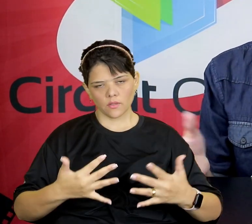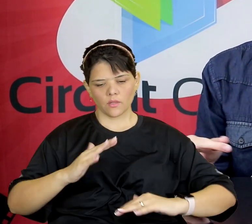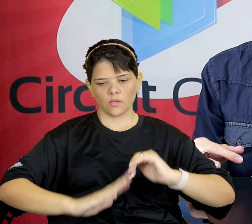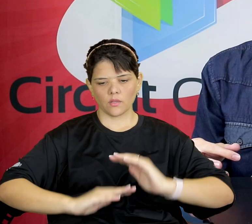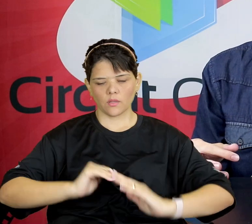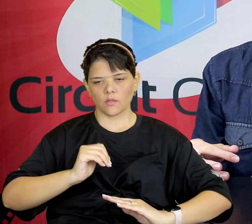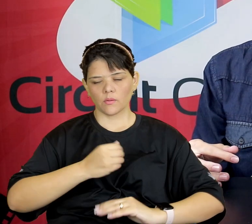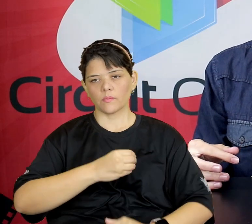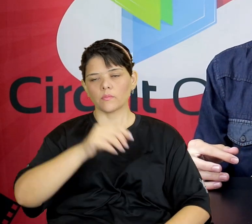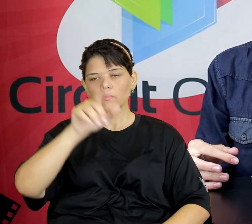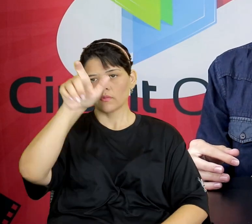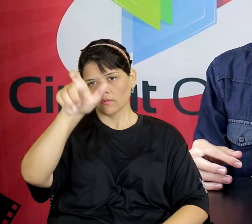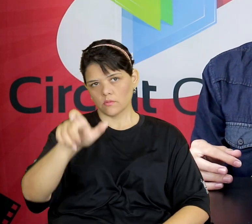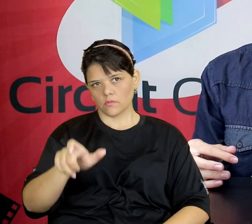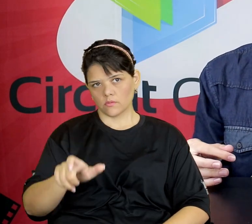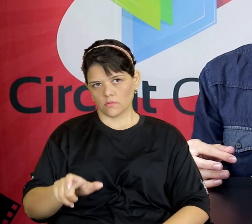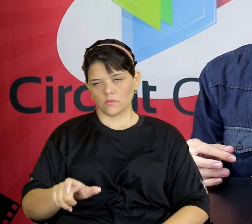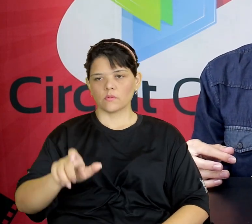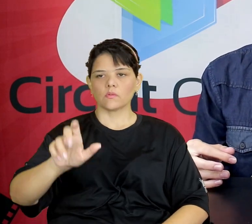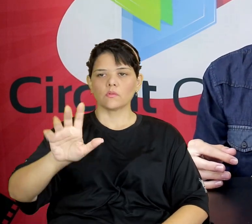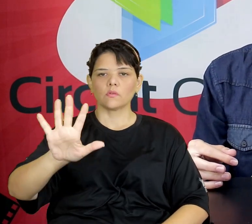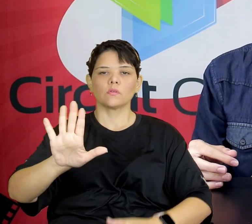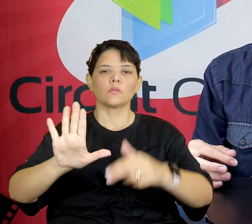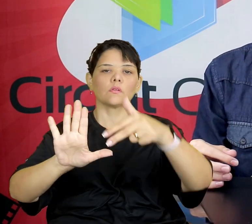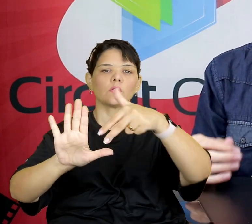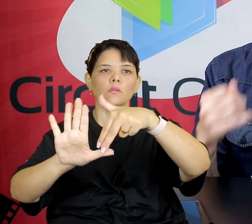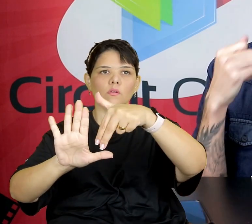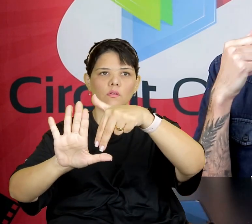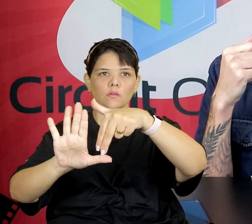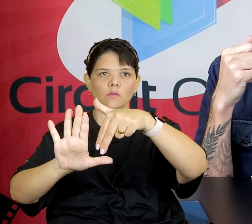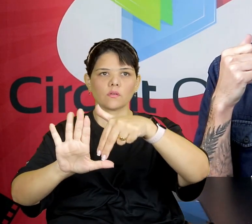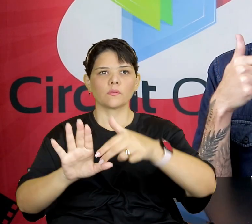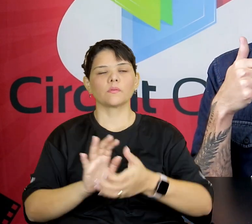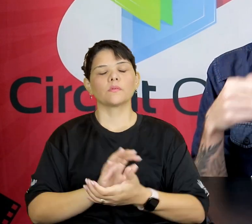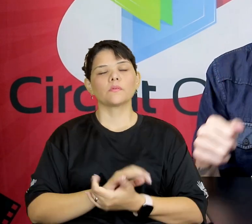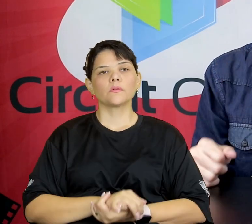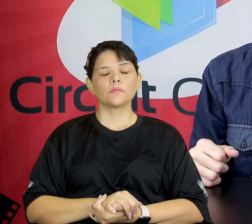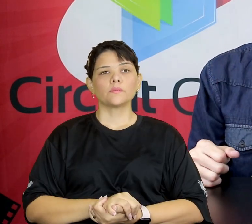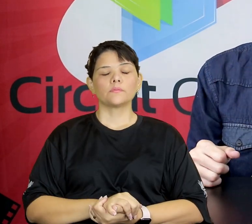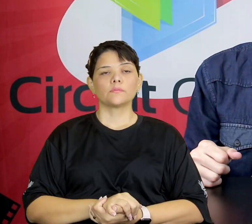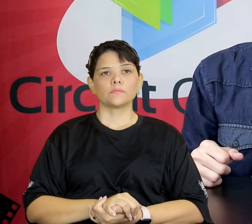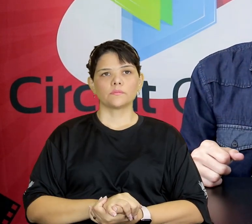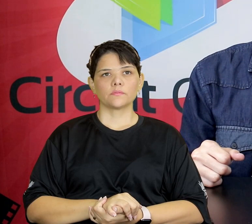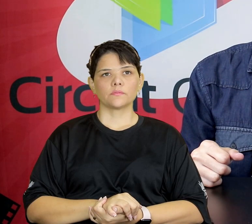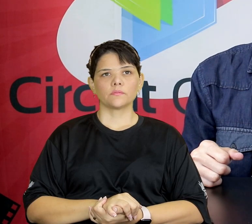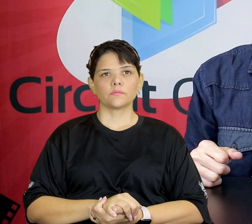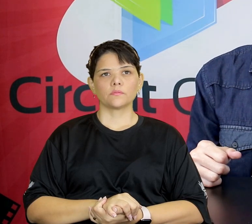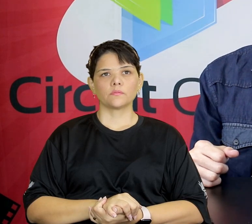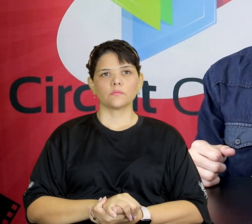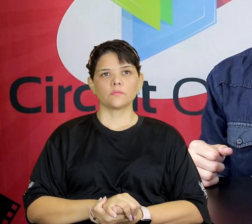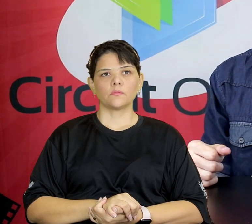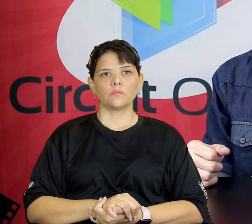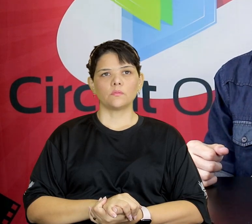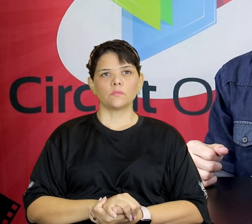São cenas que normalmente têm menos cortes. Tranquilo? Perfeito. Perfeito.